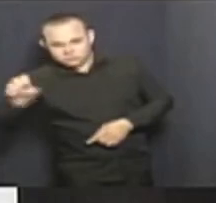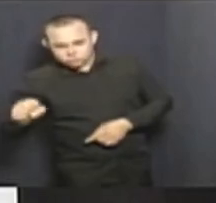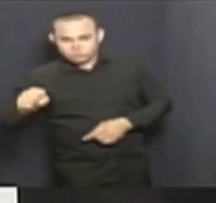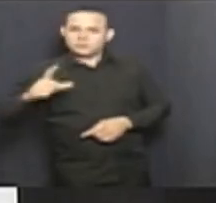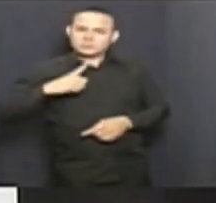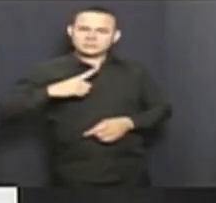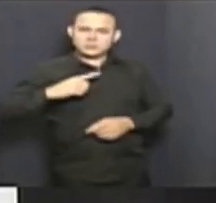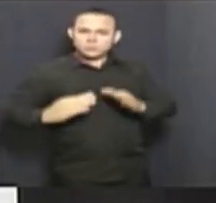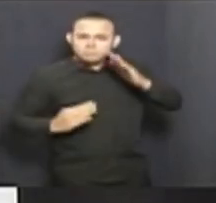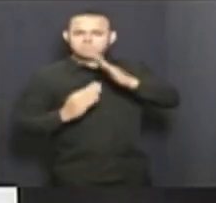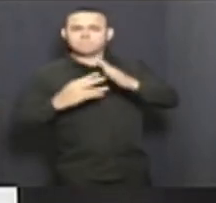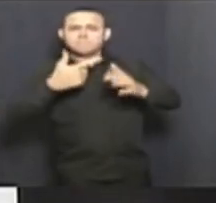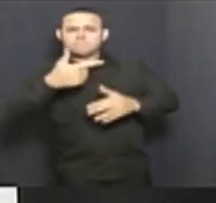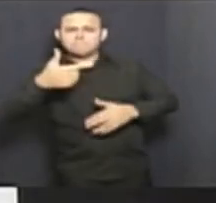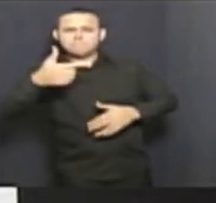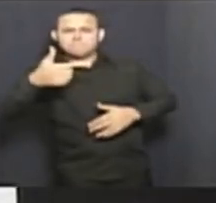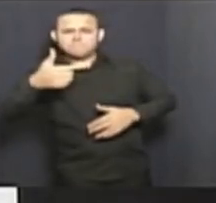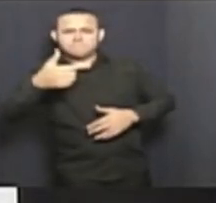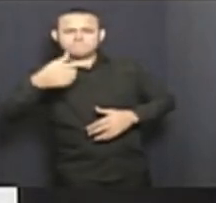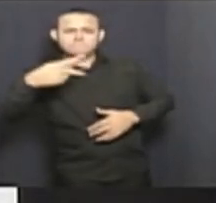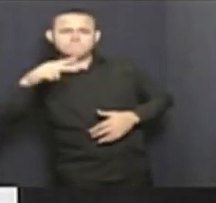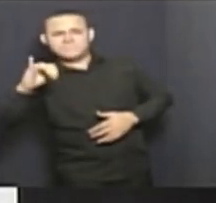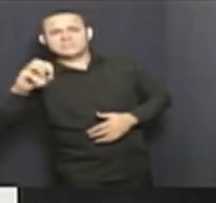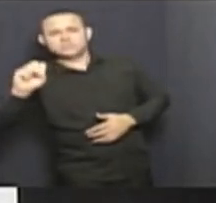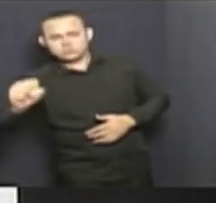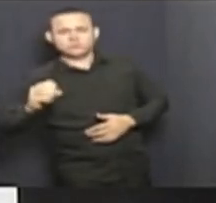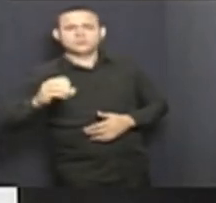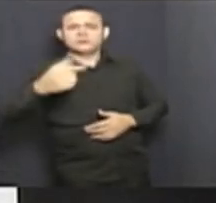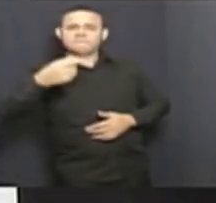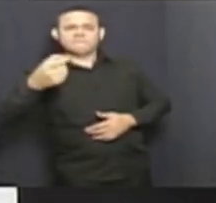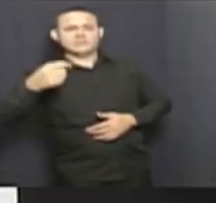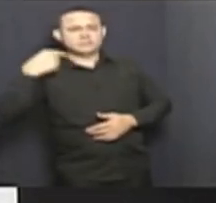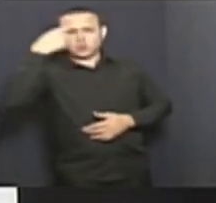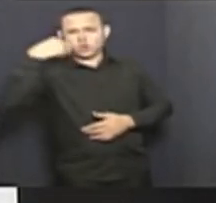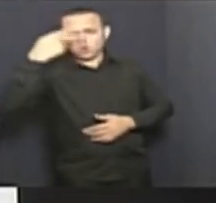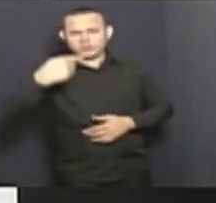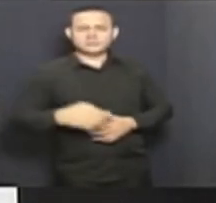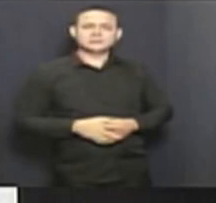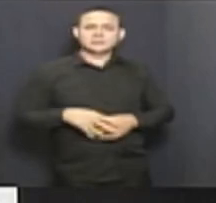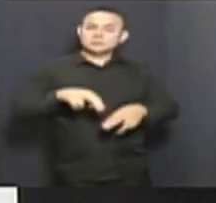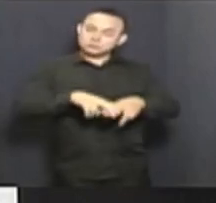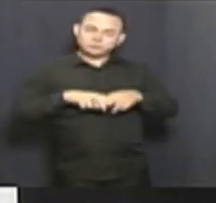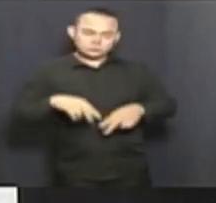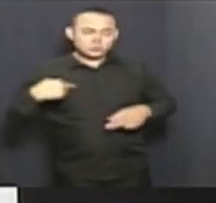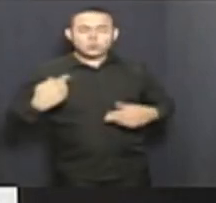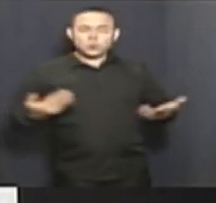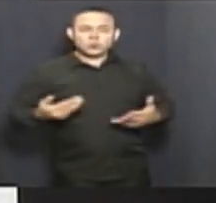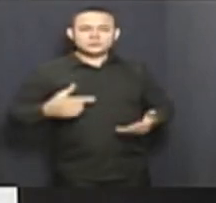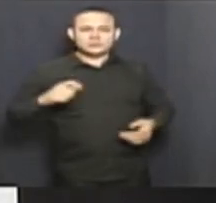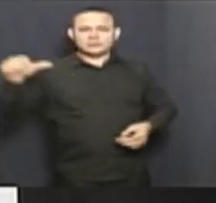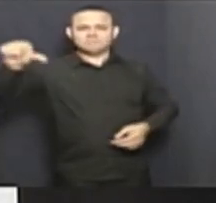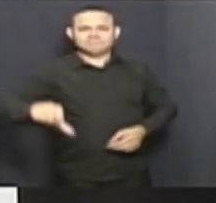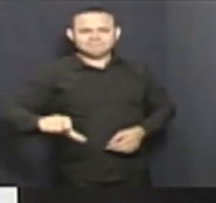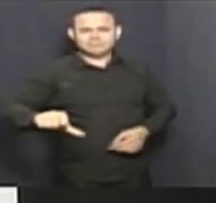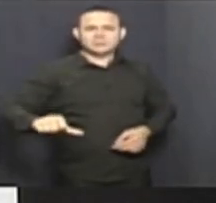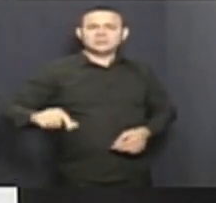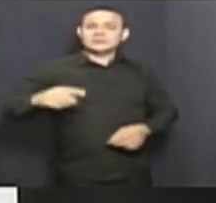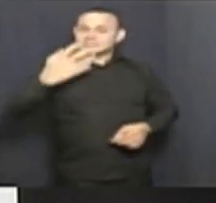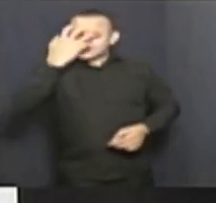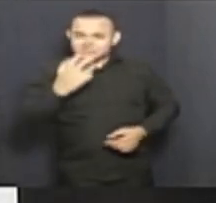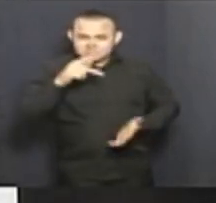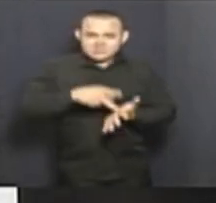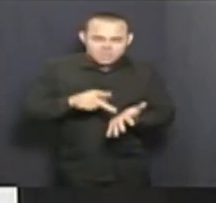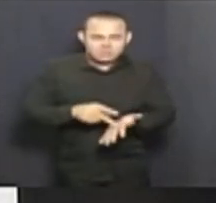piso nacional 20 horas nós temos hoje uma defasagem e um problema muito sério com os